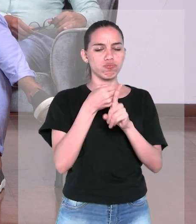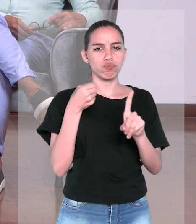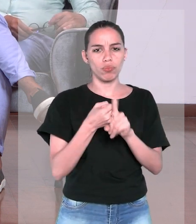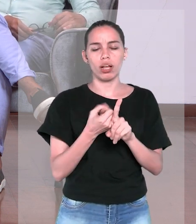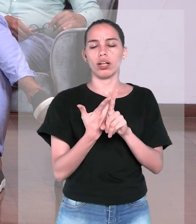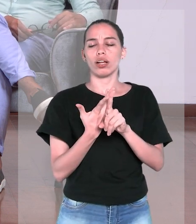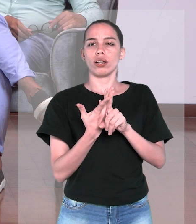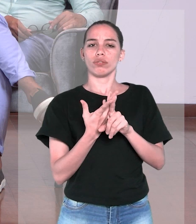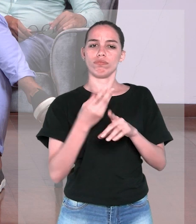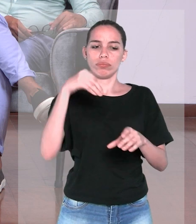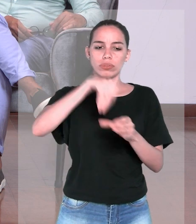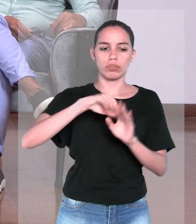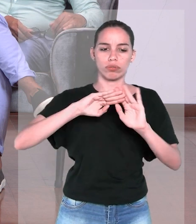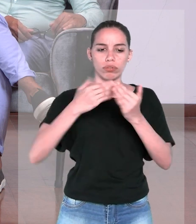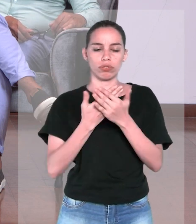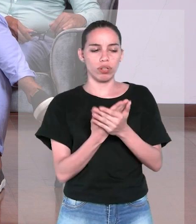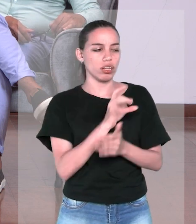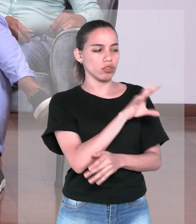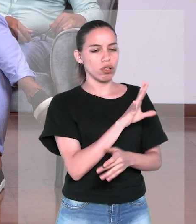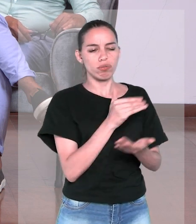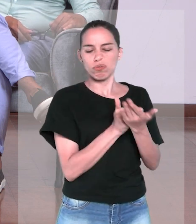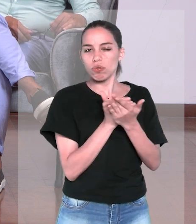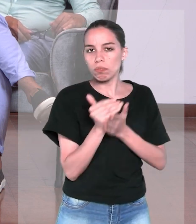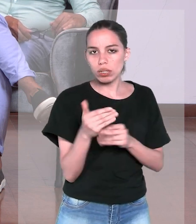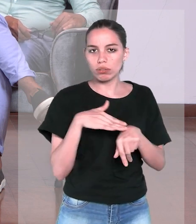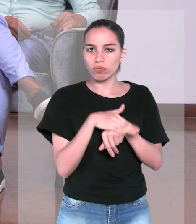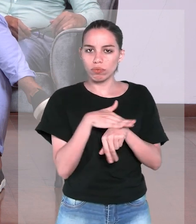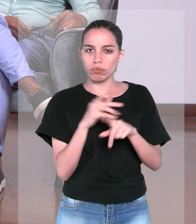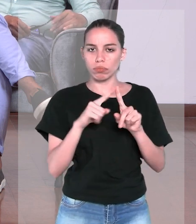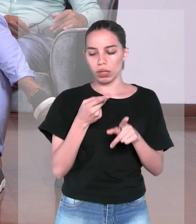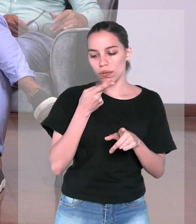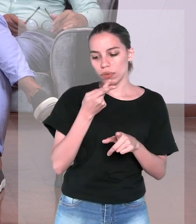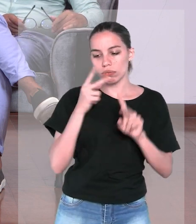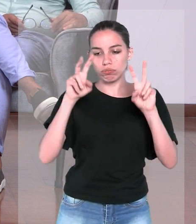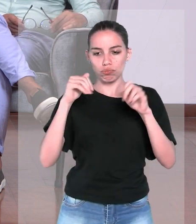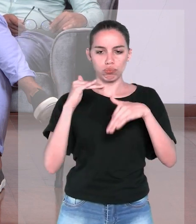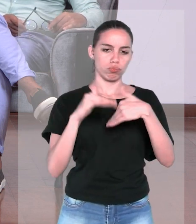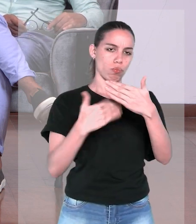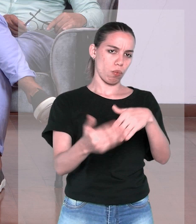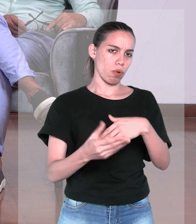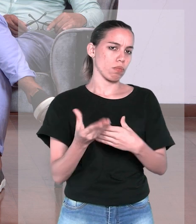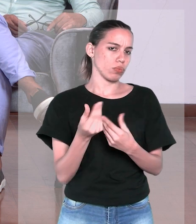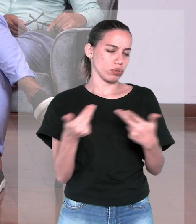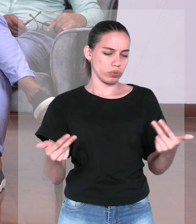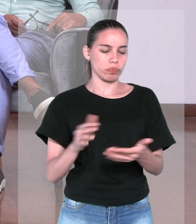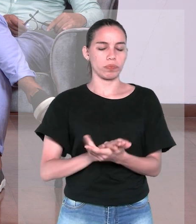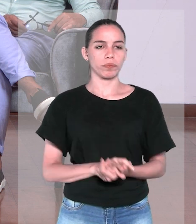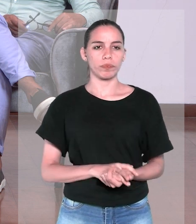um pontapé inicial, né, para uma conversa que vai muito além do que o